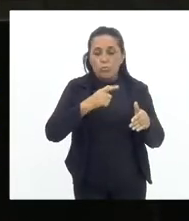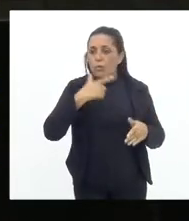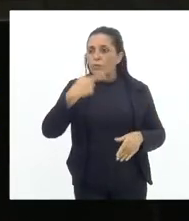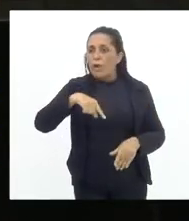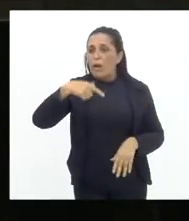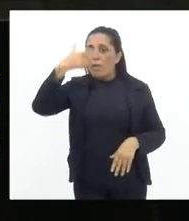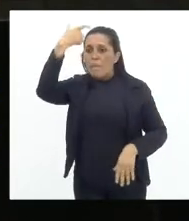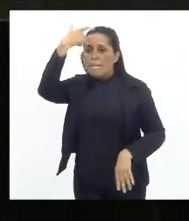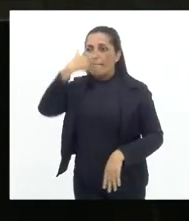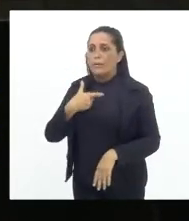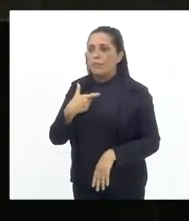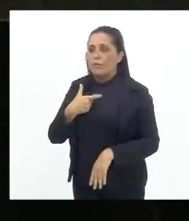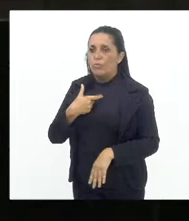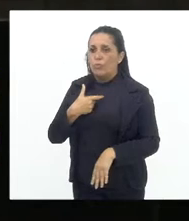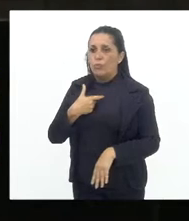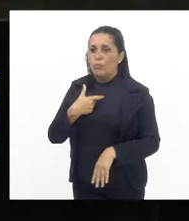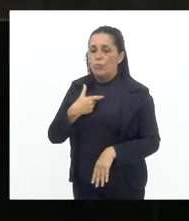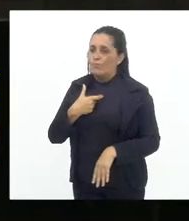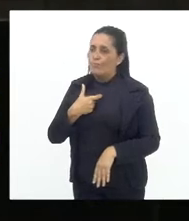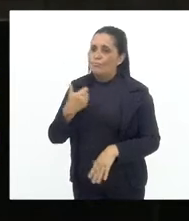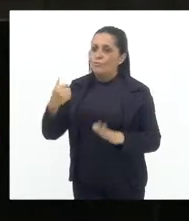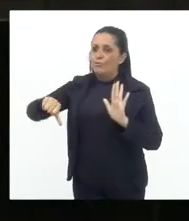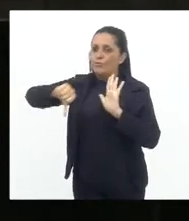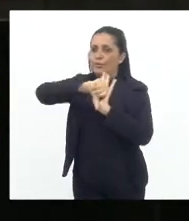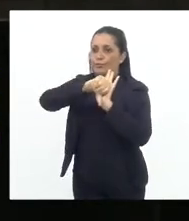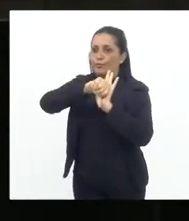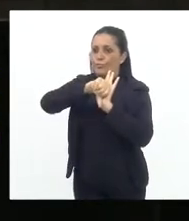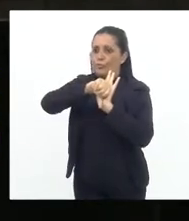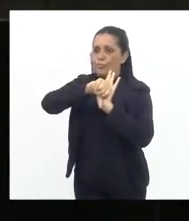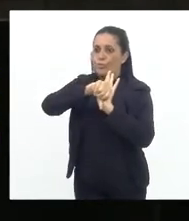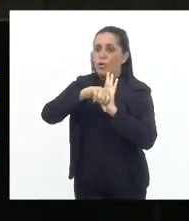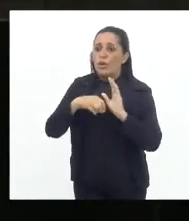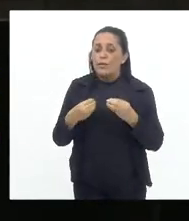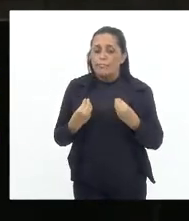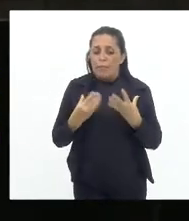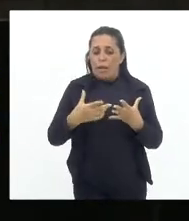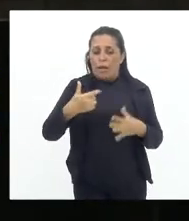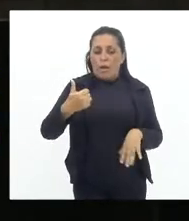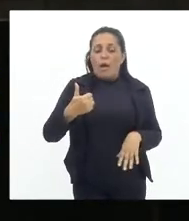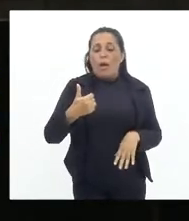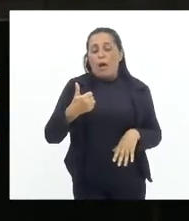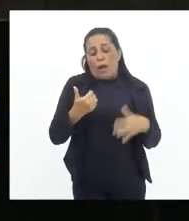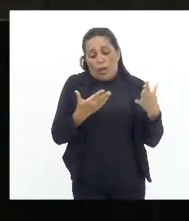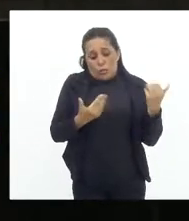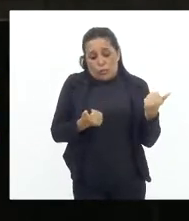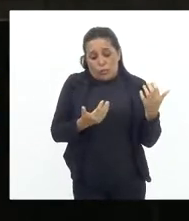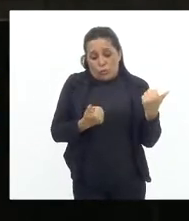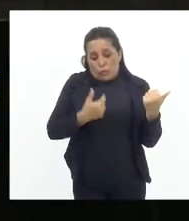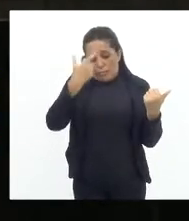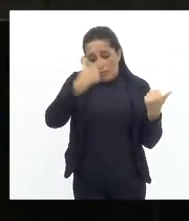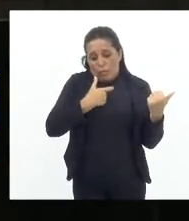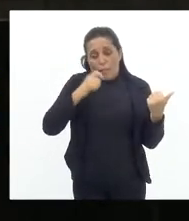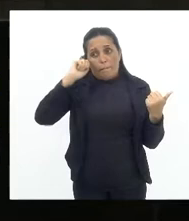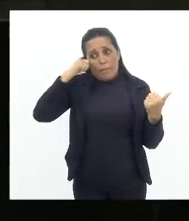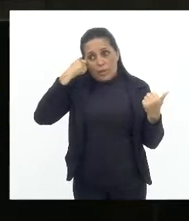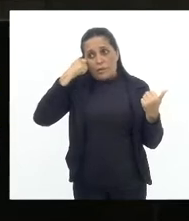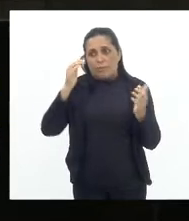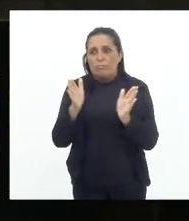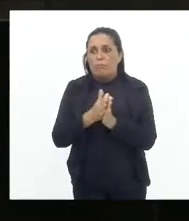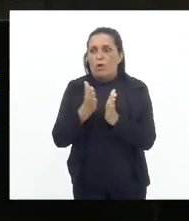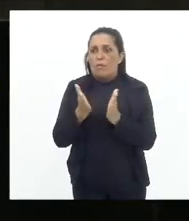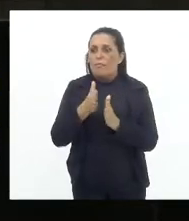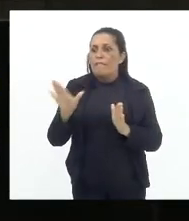perfil de um suposto criminoso o que colocam com esse perfil basicamente a juventude preta pobre